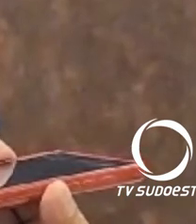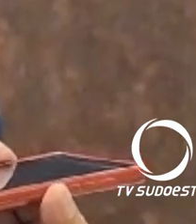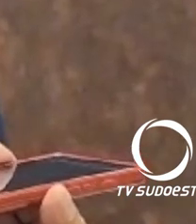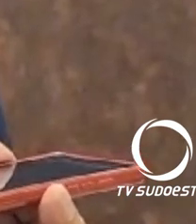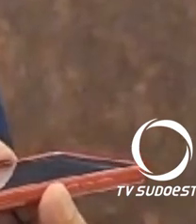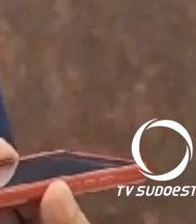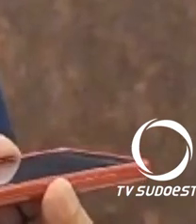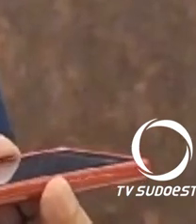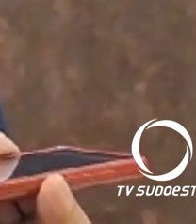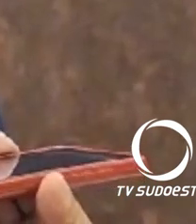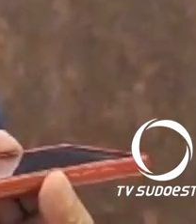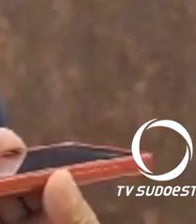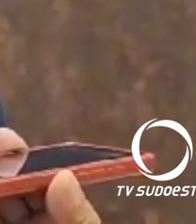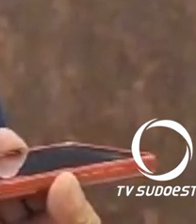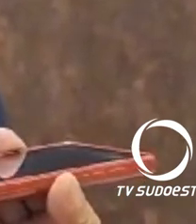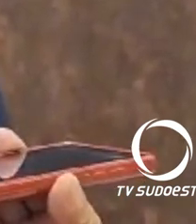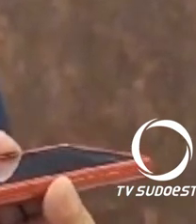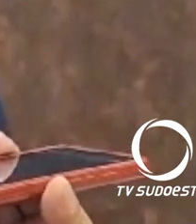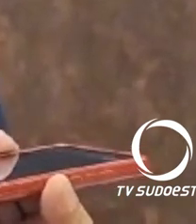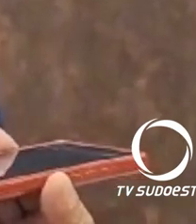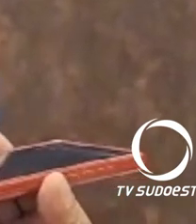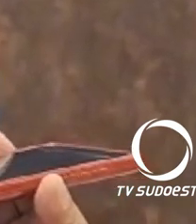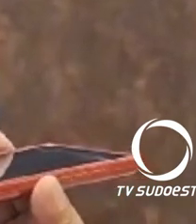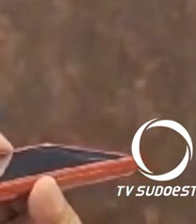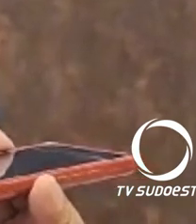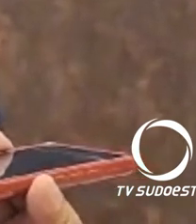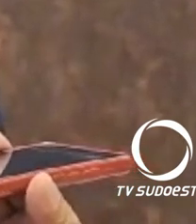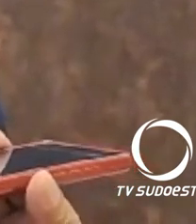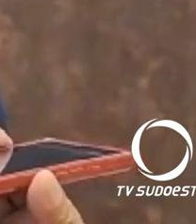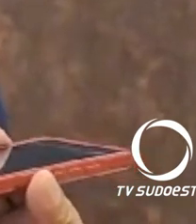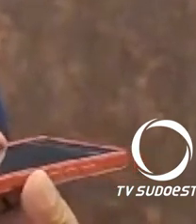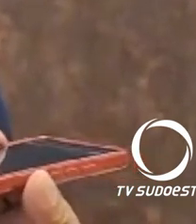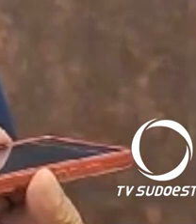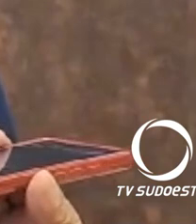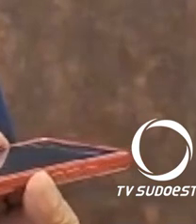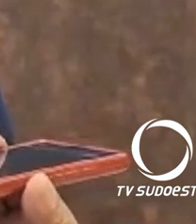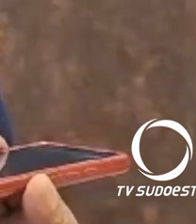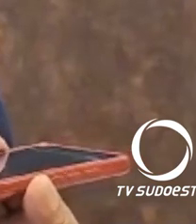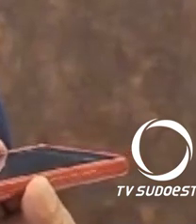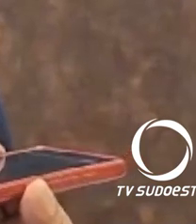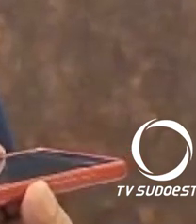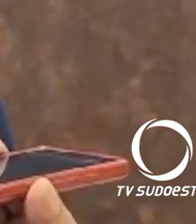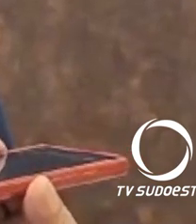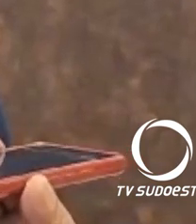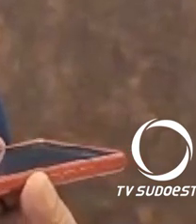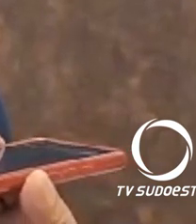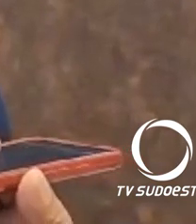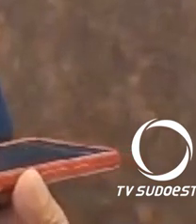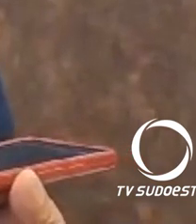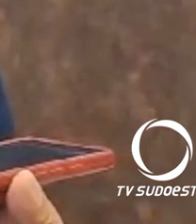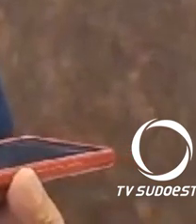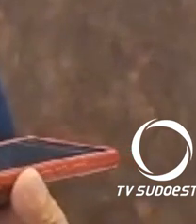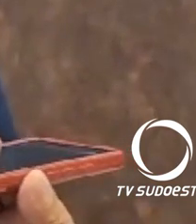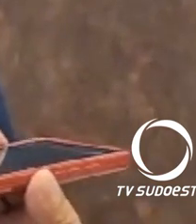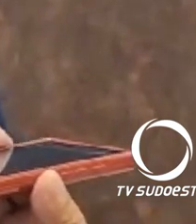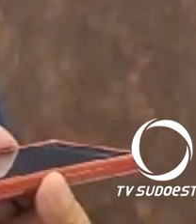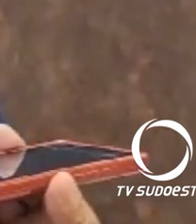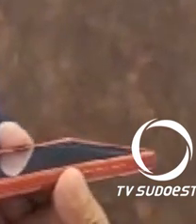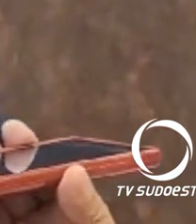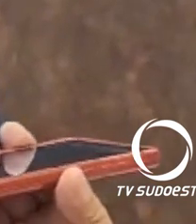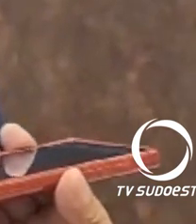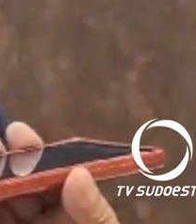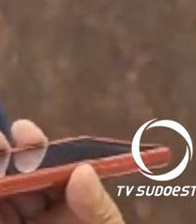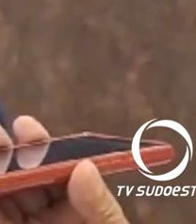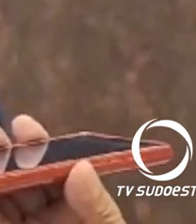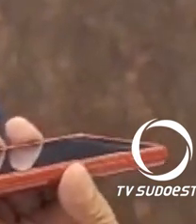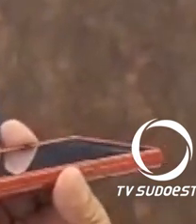que seria né para arquivar E no caso essa denúncia eh Vereador Bernard o acompanhou